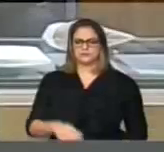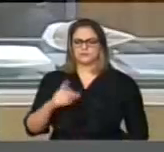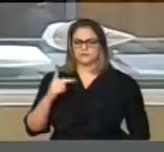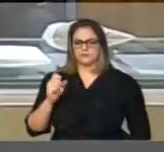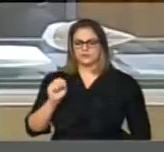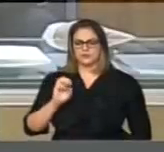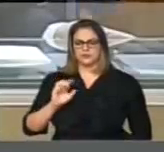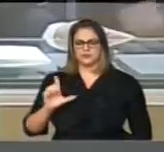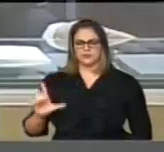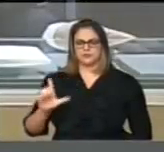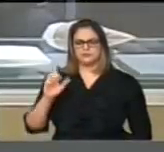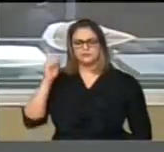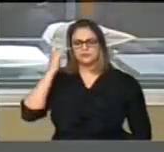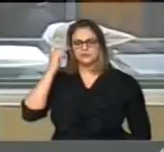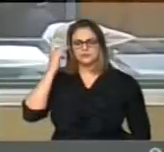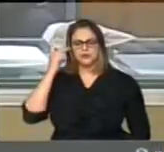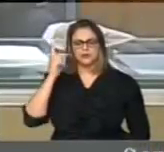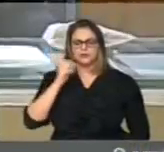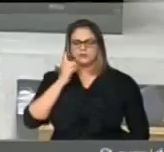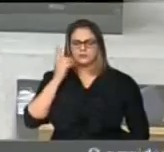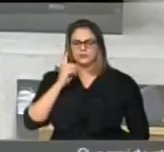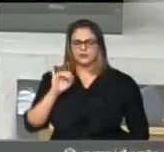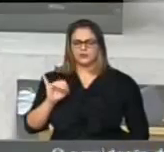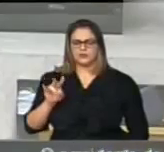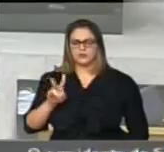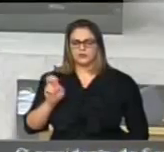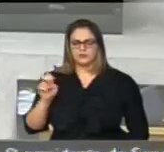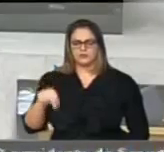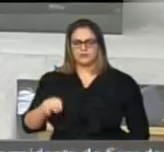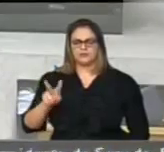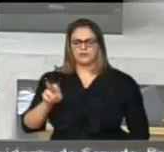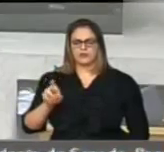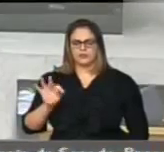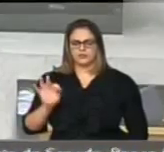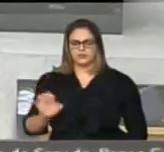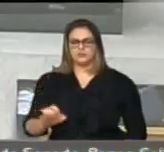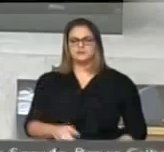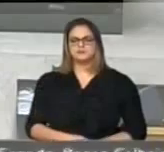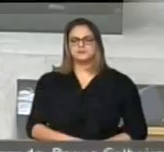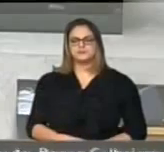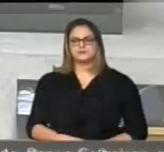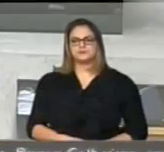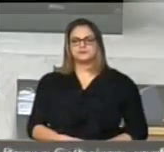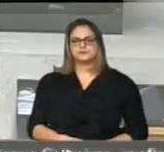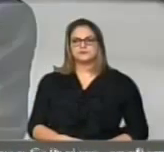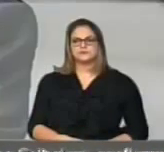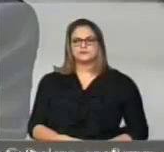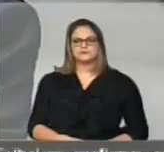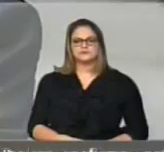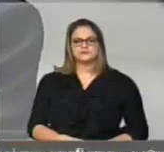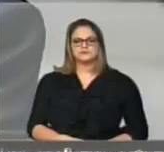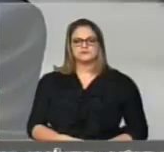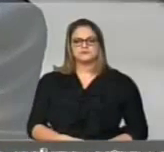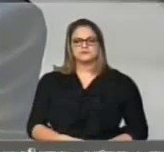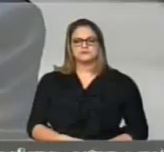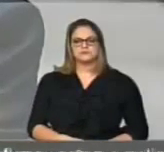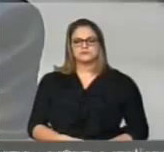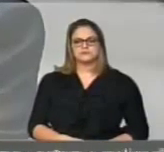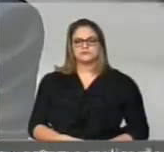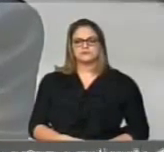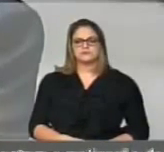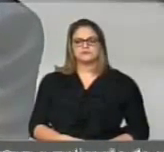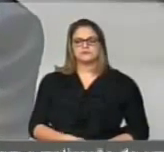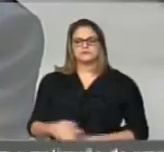São Paulo, Ivan Valente. Senhor presidente, eu queria dar como lido o nosso pronunciamento os dejetos políticos e midiáticos da tragédia